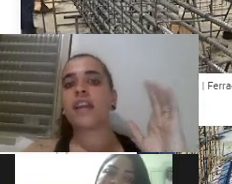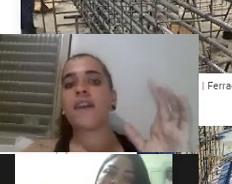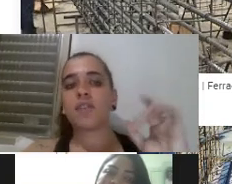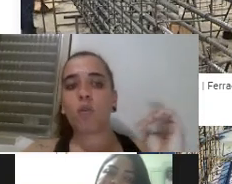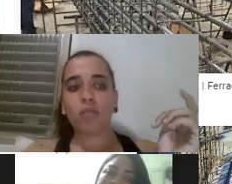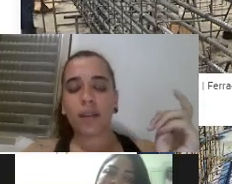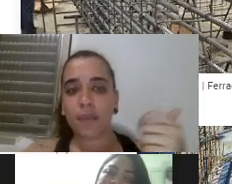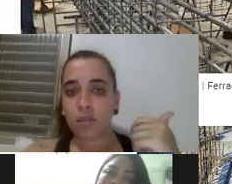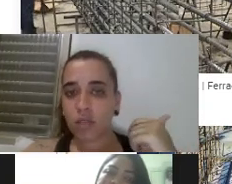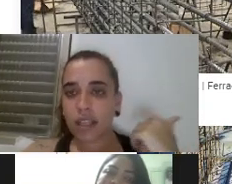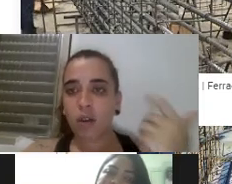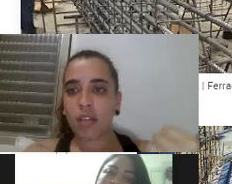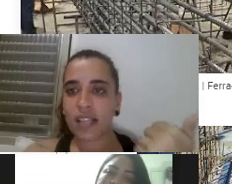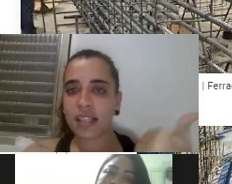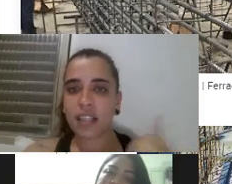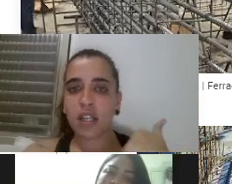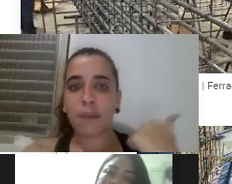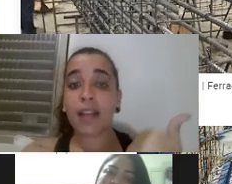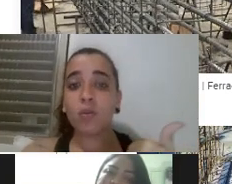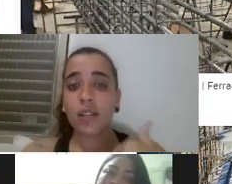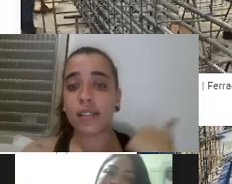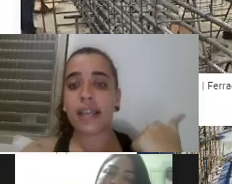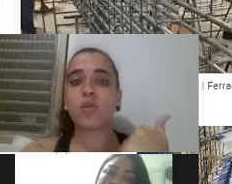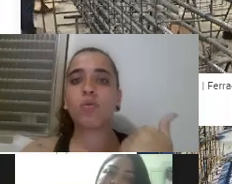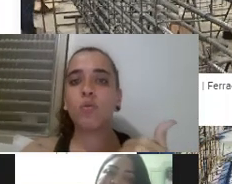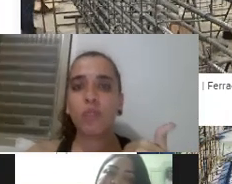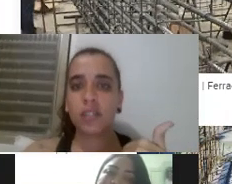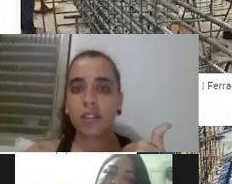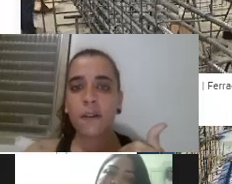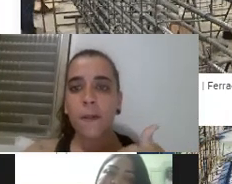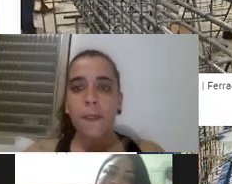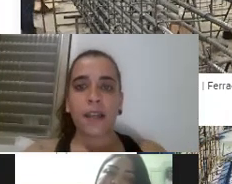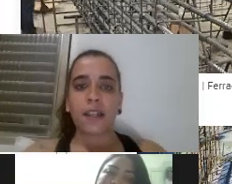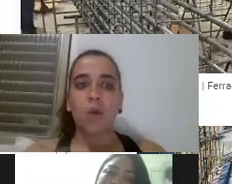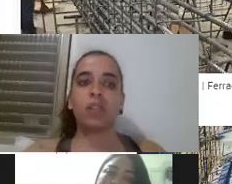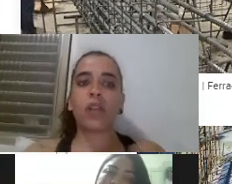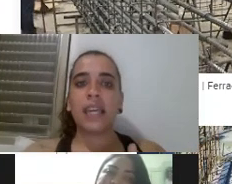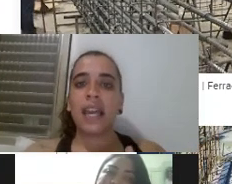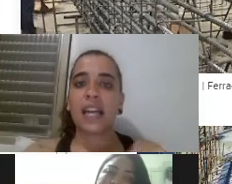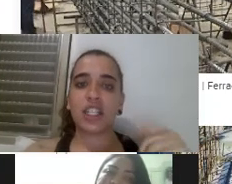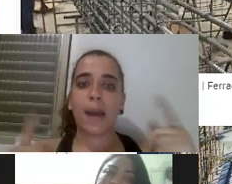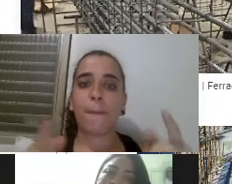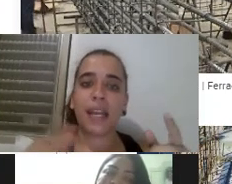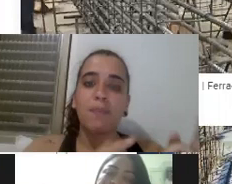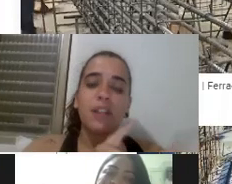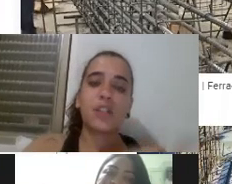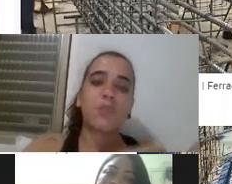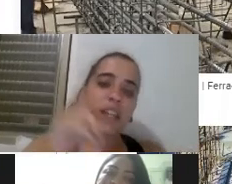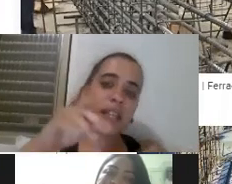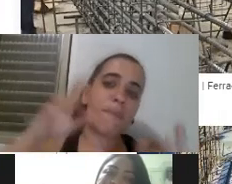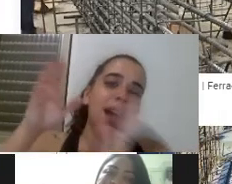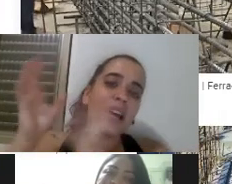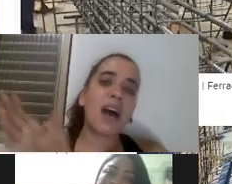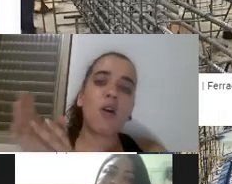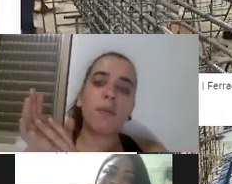a gente tem que fazer um contrapiso que não necessita de armadura, sem estruturas. Então, isso aqui a gente aprende para a gente